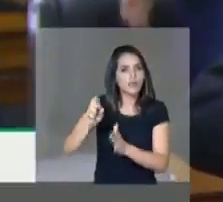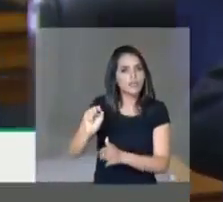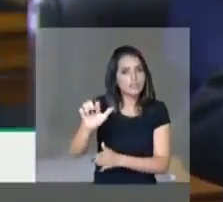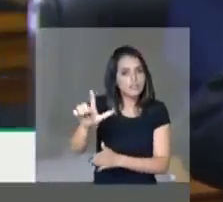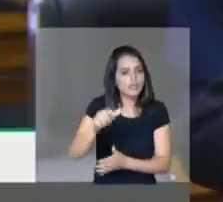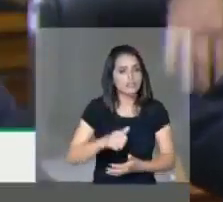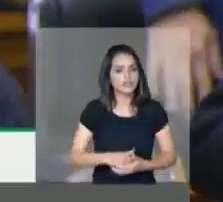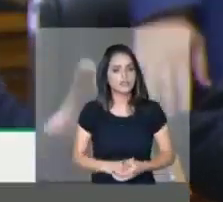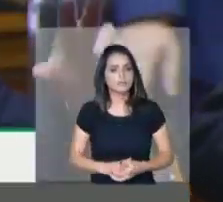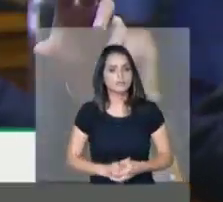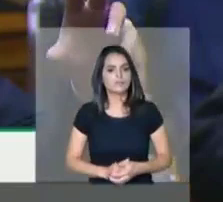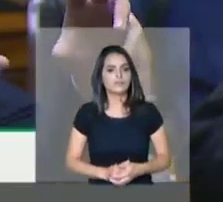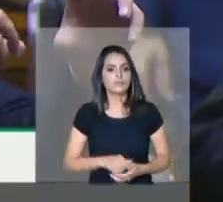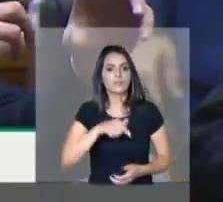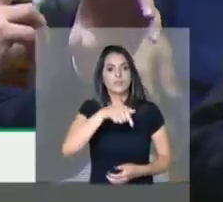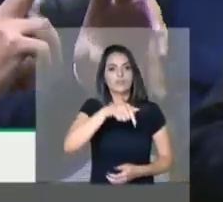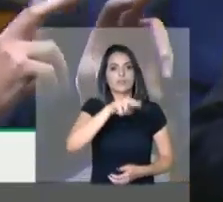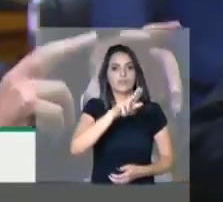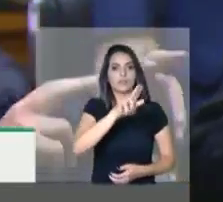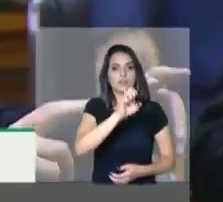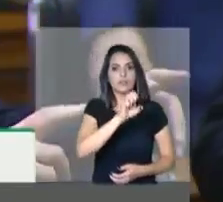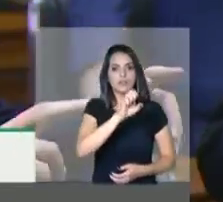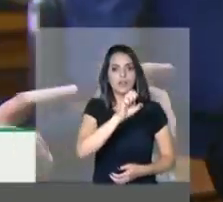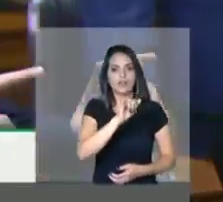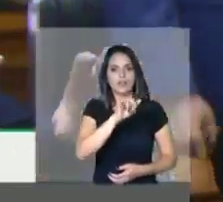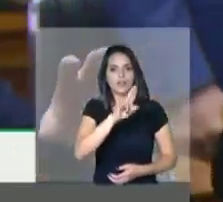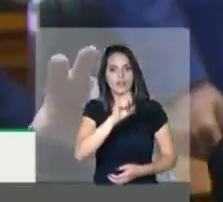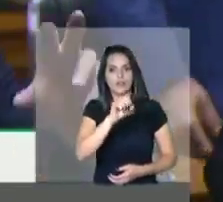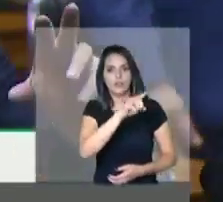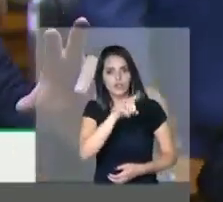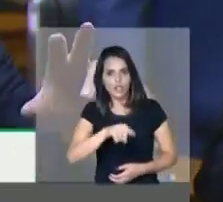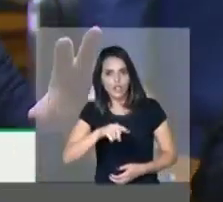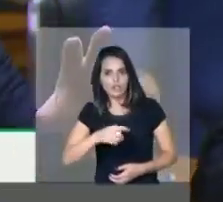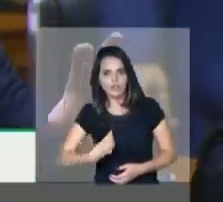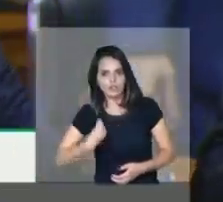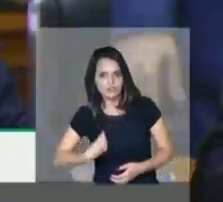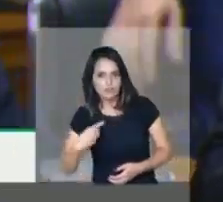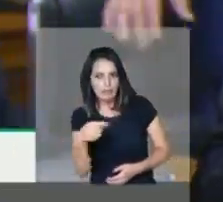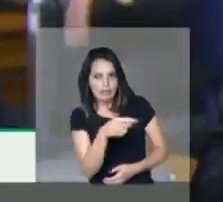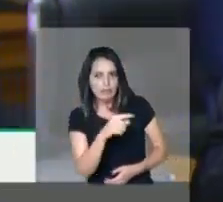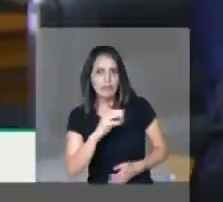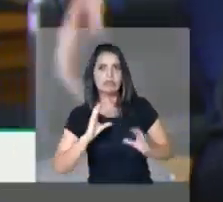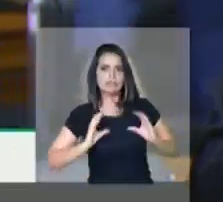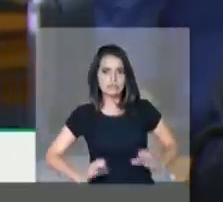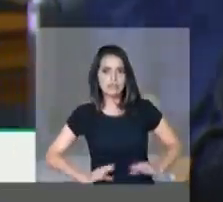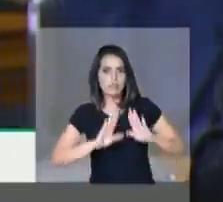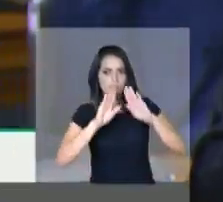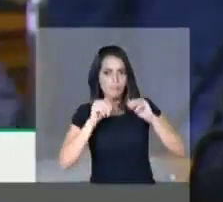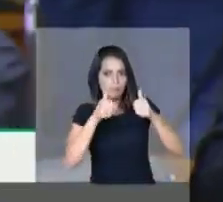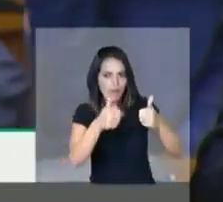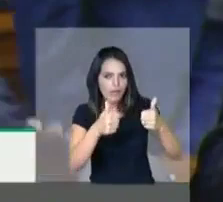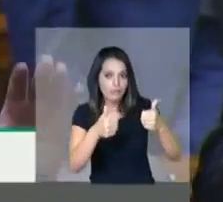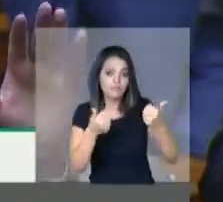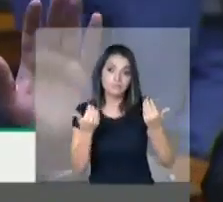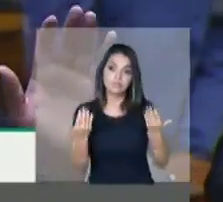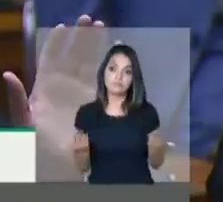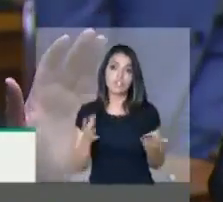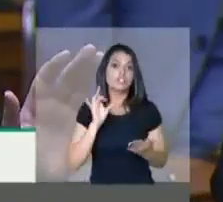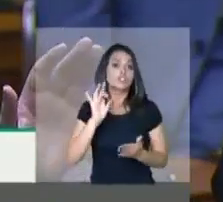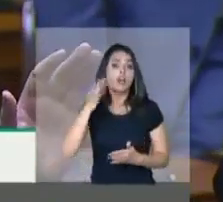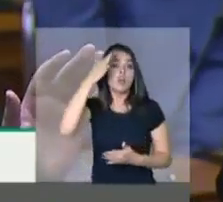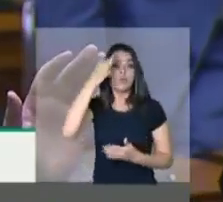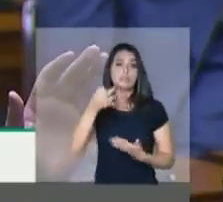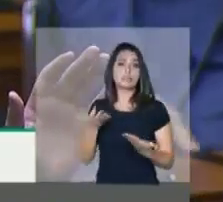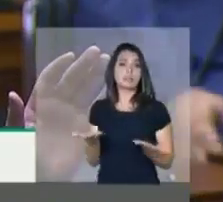PSL que falaram no microfone, o Queiroz se encaixa? Queiroz é cidadão de bem? Só para